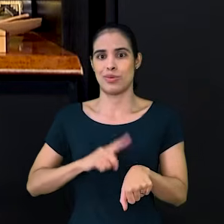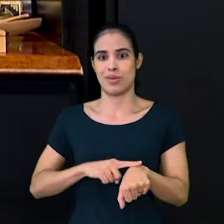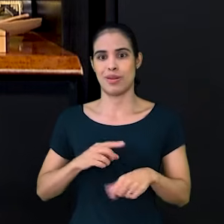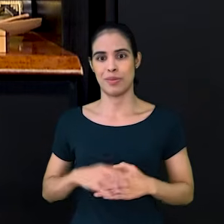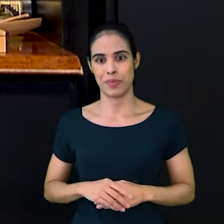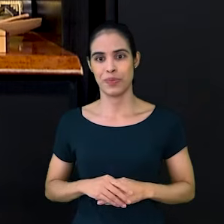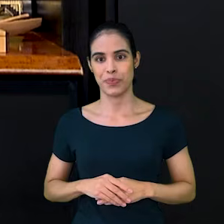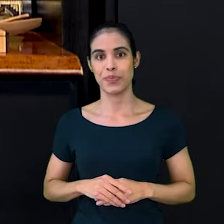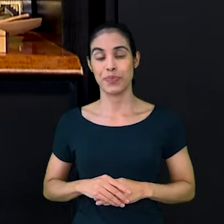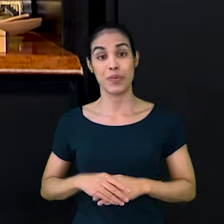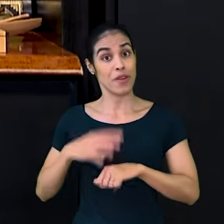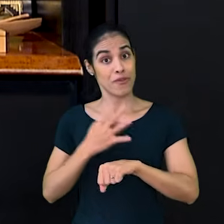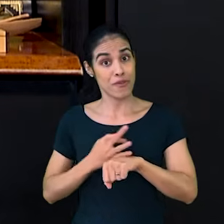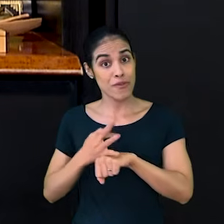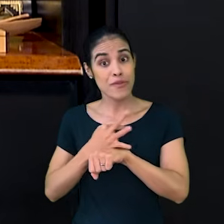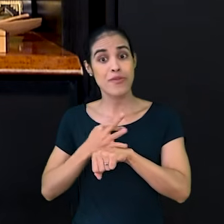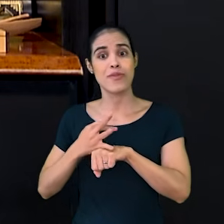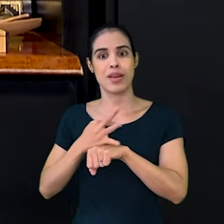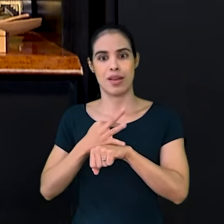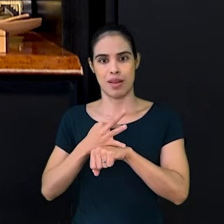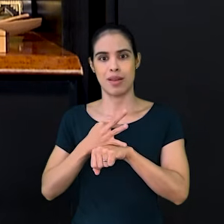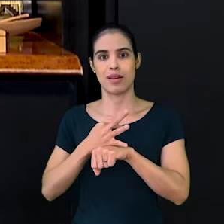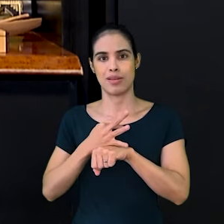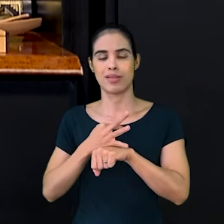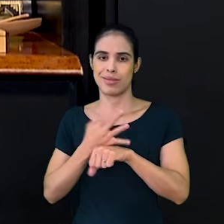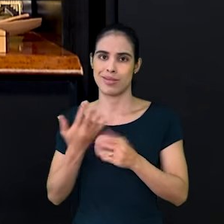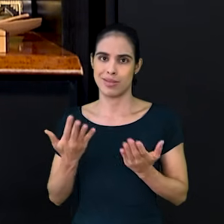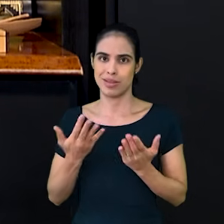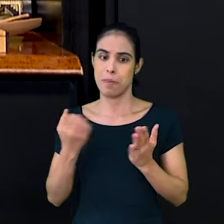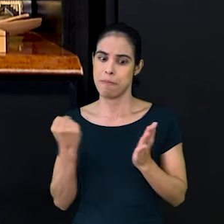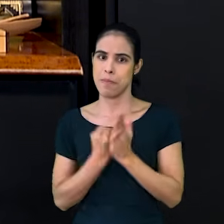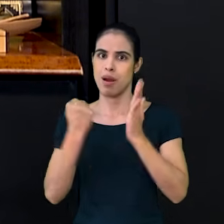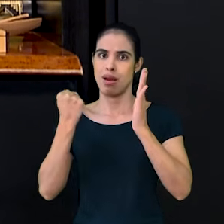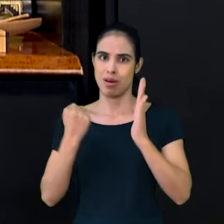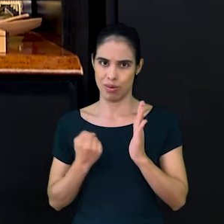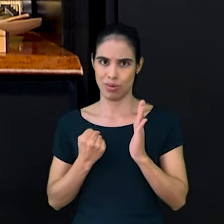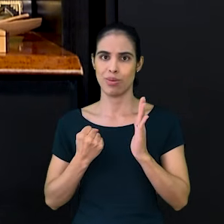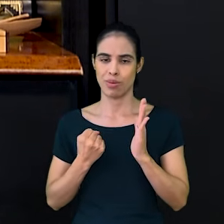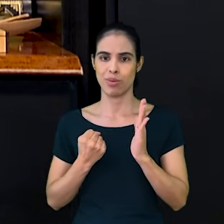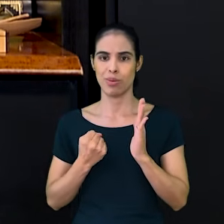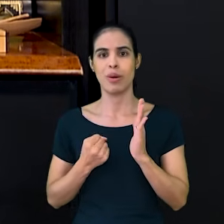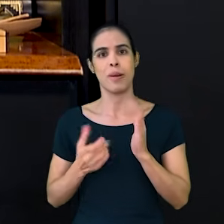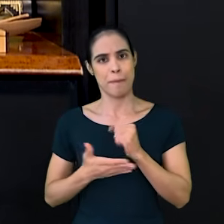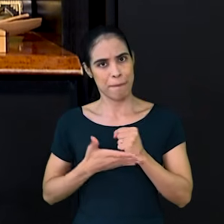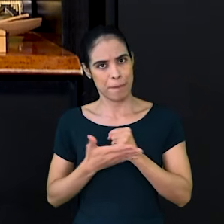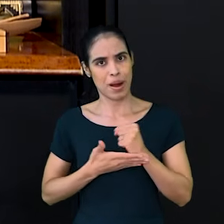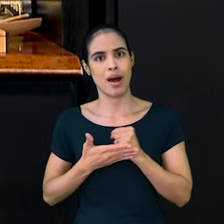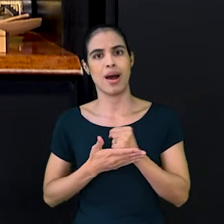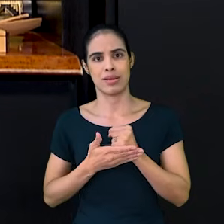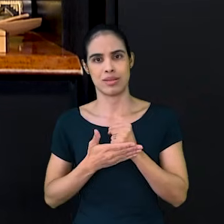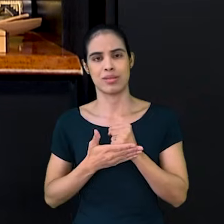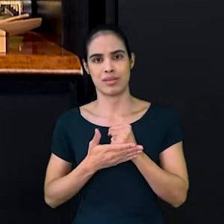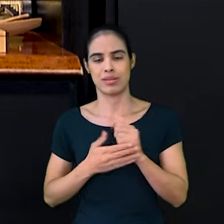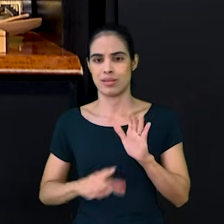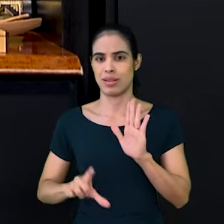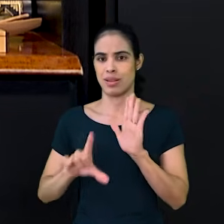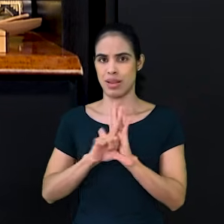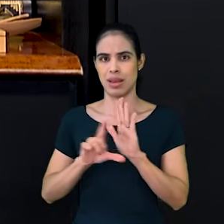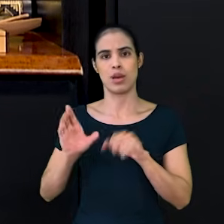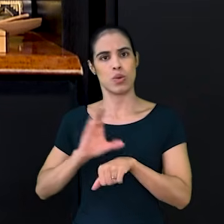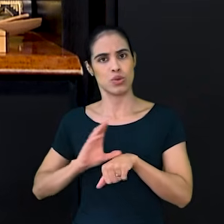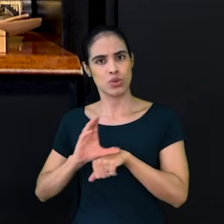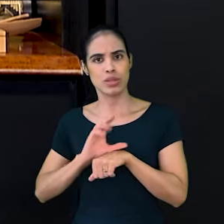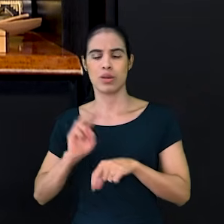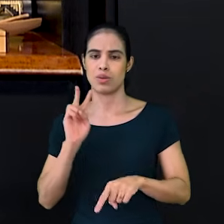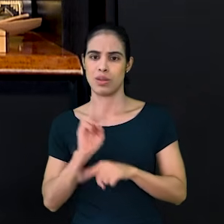trabalho. As férias têm um lastro jurídico, um lastro normativo, né? Tem uma base na lei muito forte, na